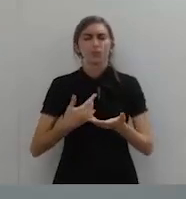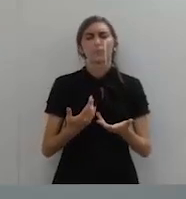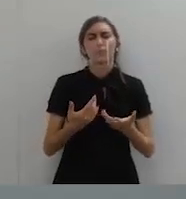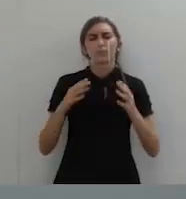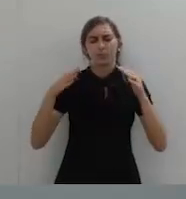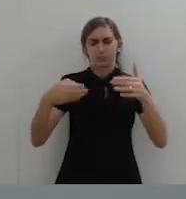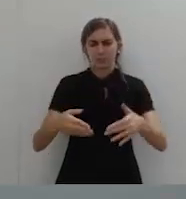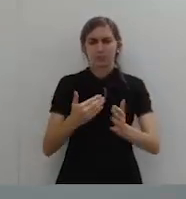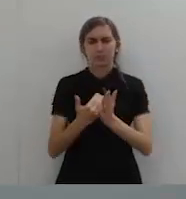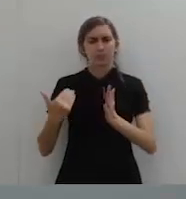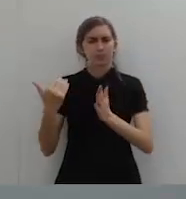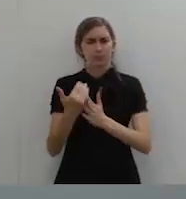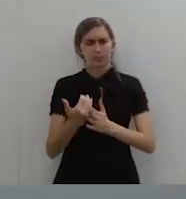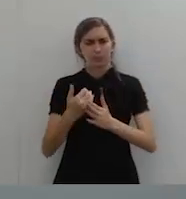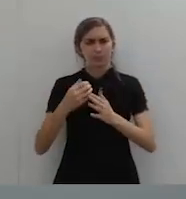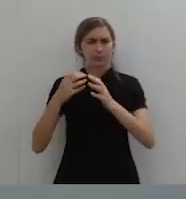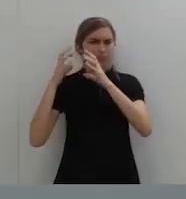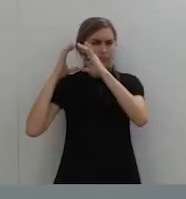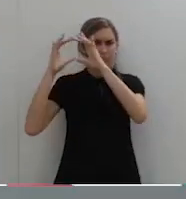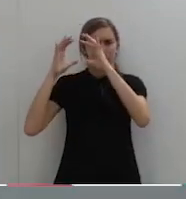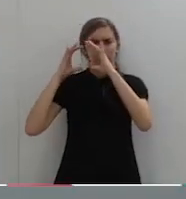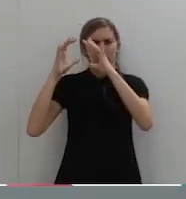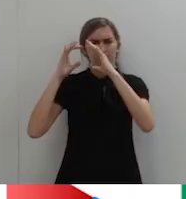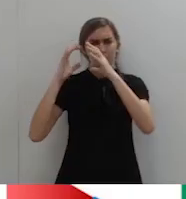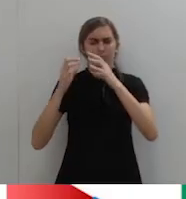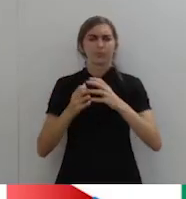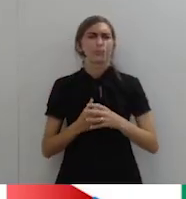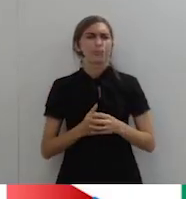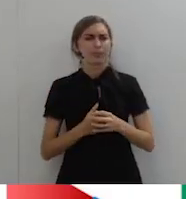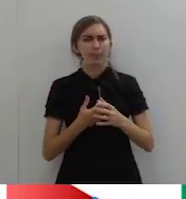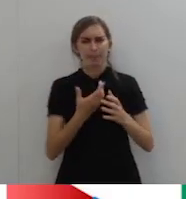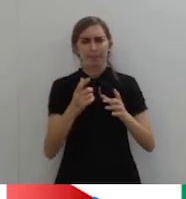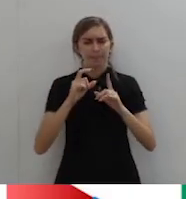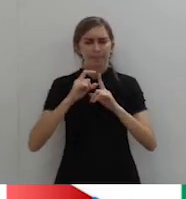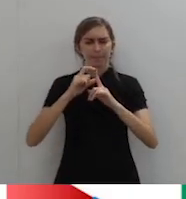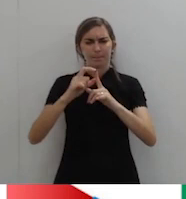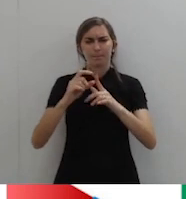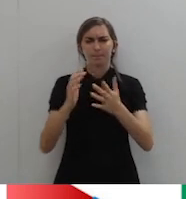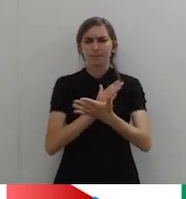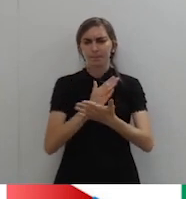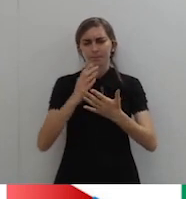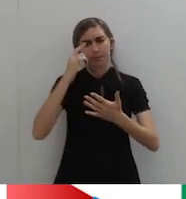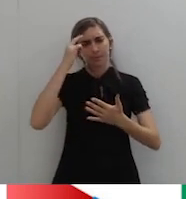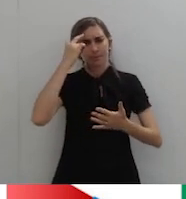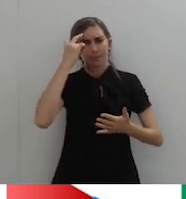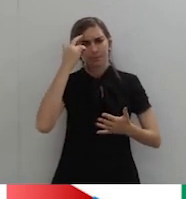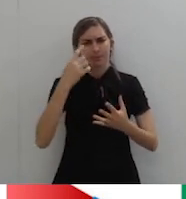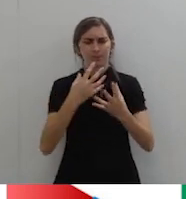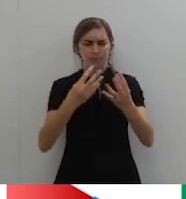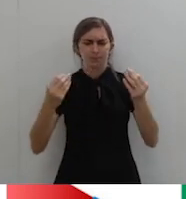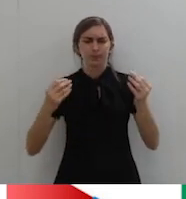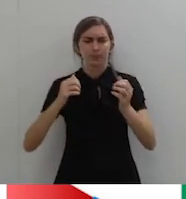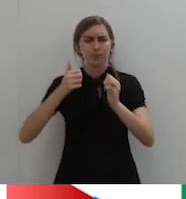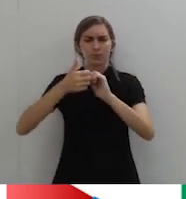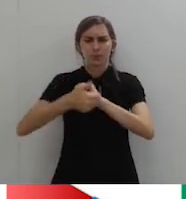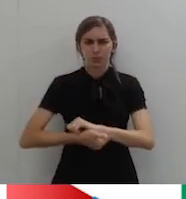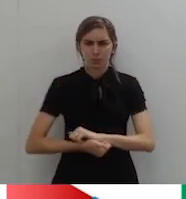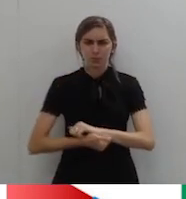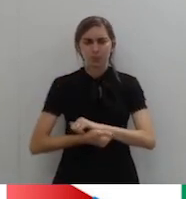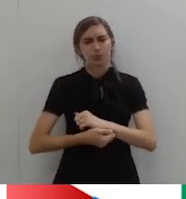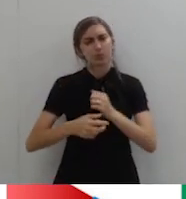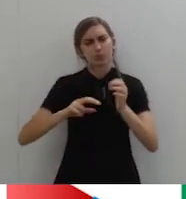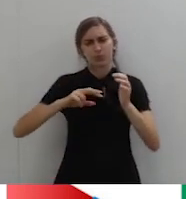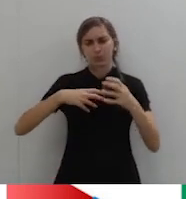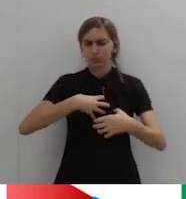mais. Então, jogos sensoriais. Essa palavra talvez vocês não pensem muito enquanto jogo, mas se a gente for pensar